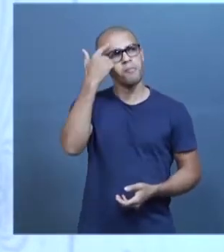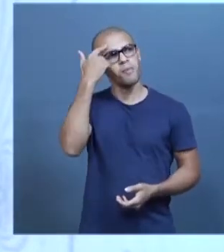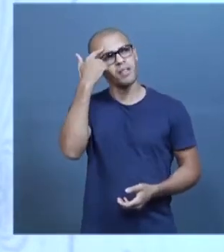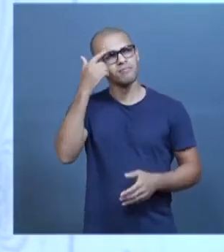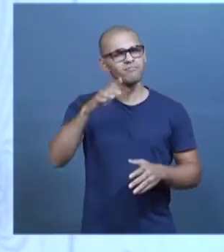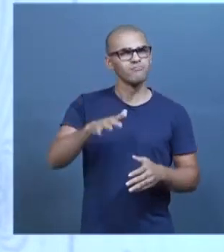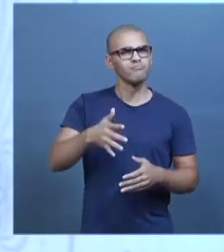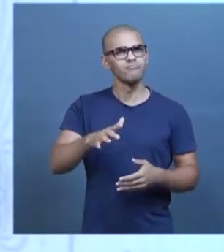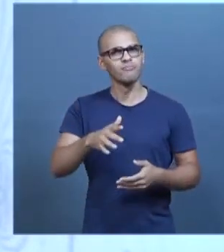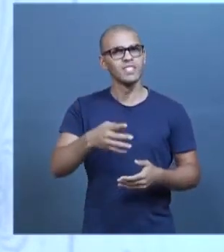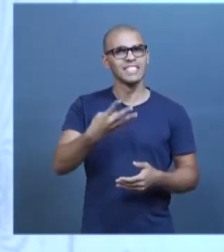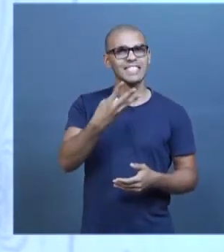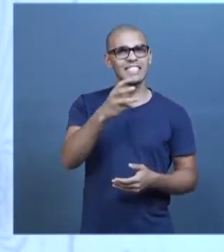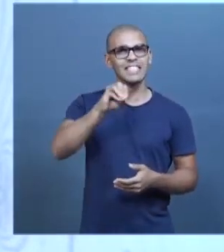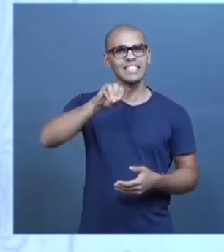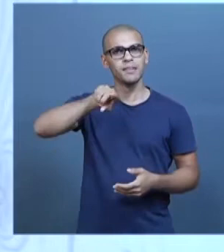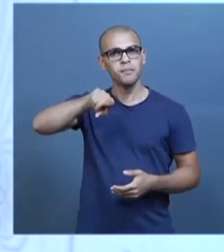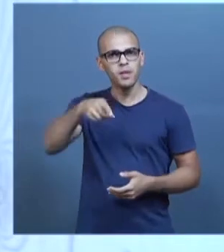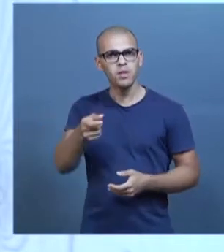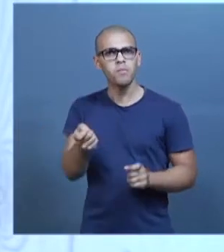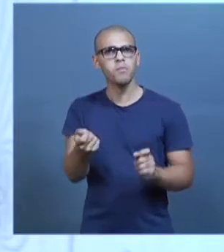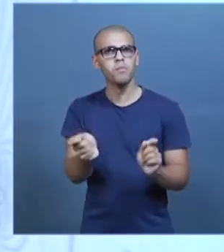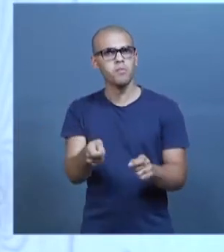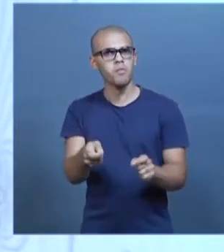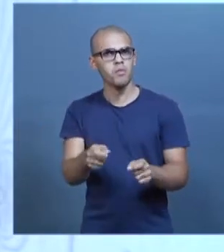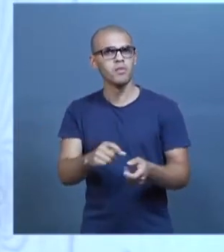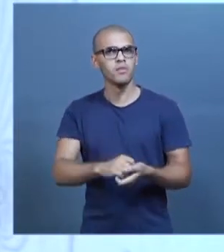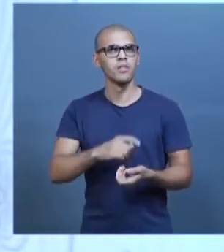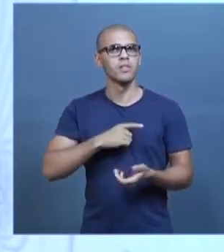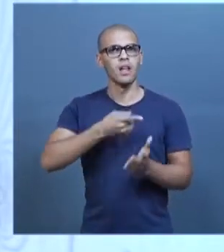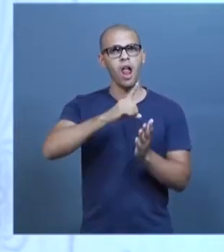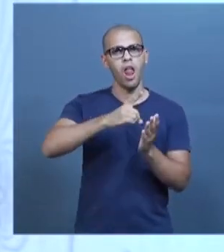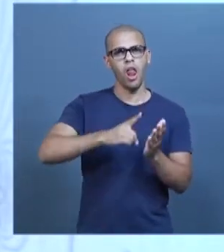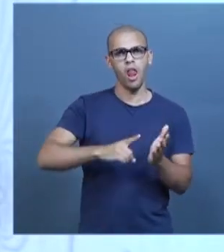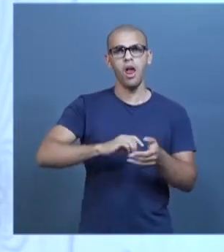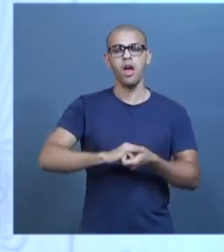repórter Heloísa Rocha mostra o que este tributo e